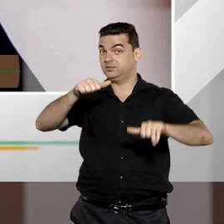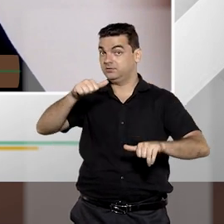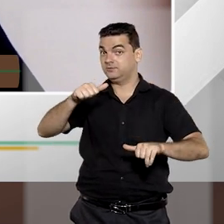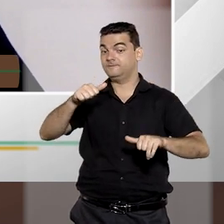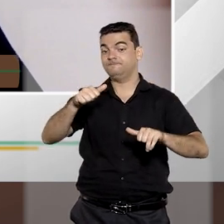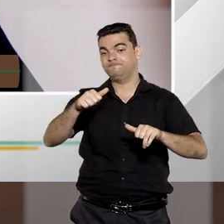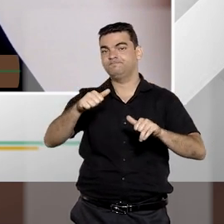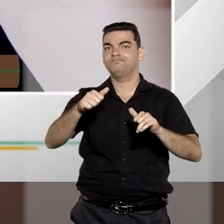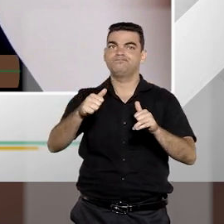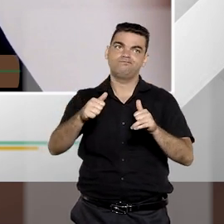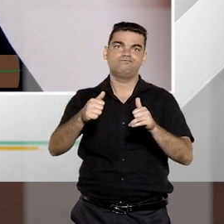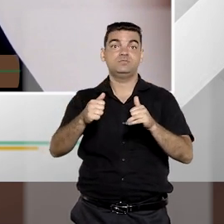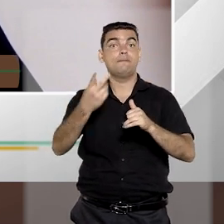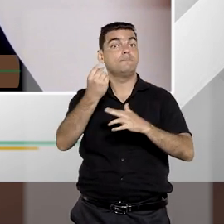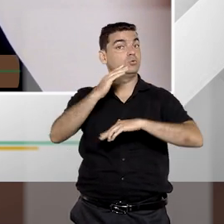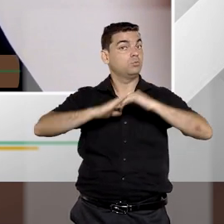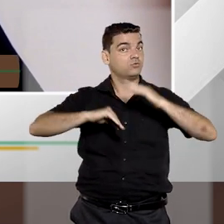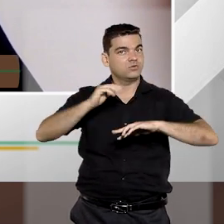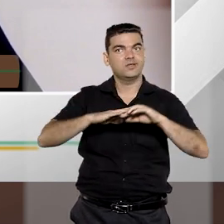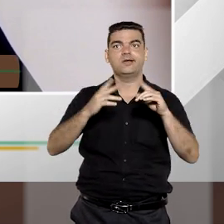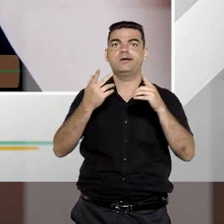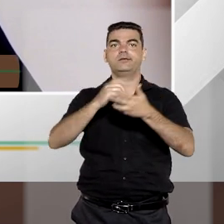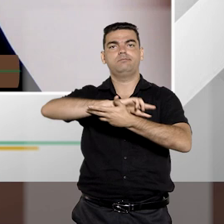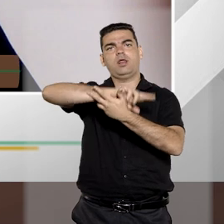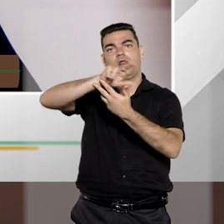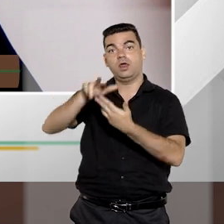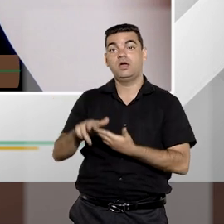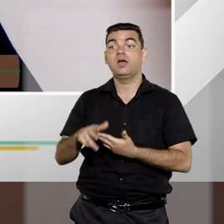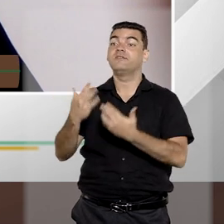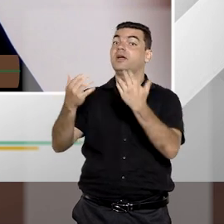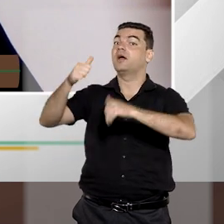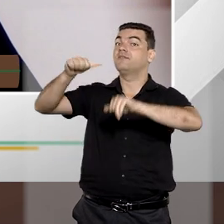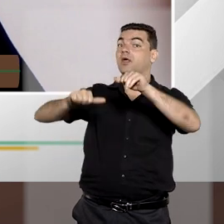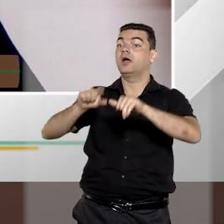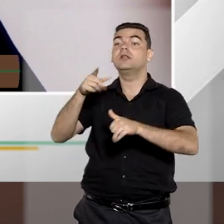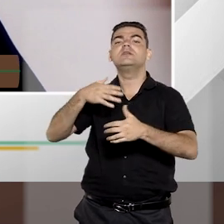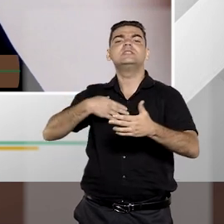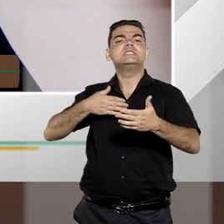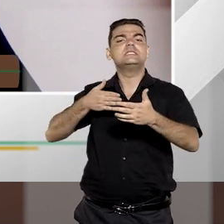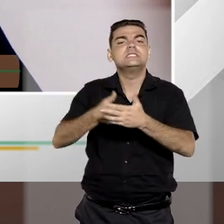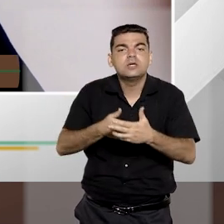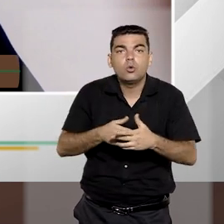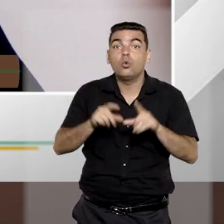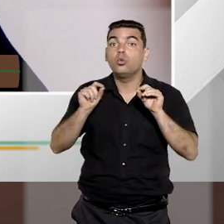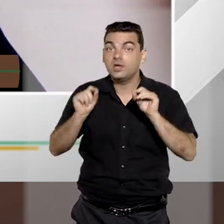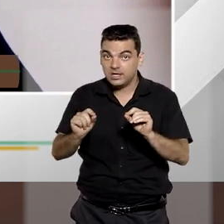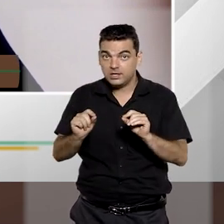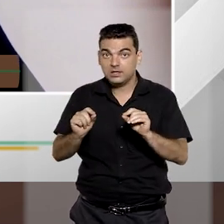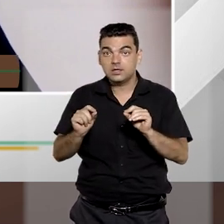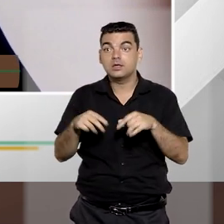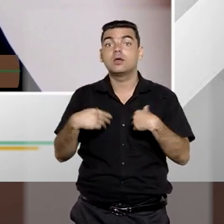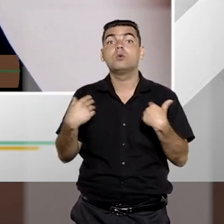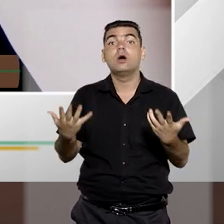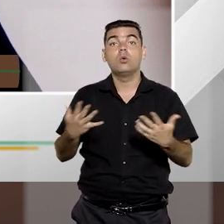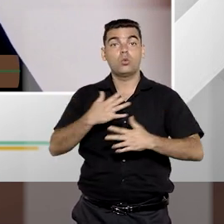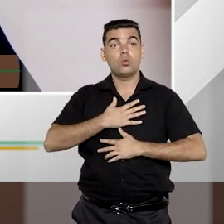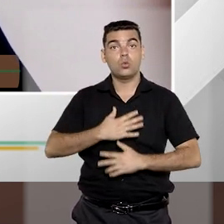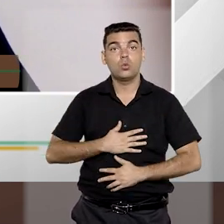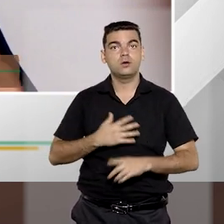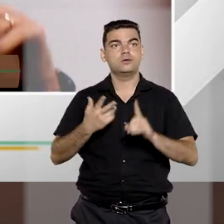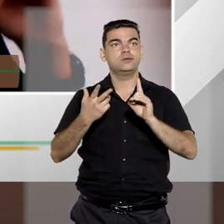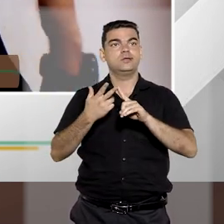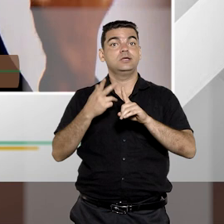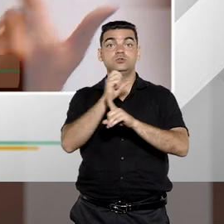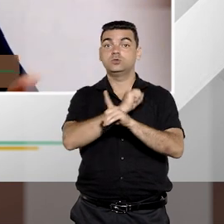ser para uma equipe multiprofissional e interdisciplinar, ele vai considerar os impedimentos nas funções e nas estruturas do corpo,